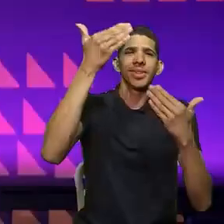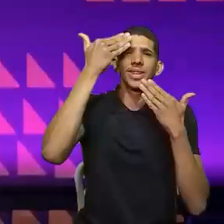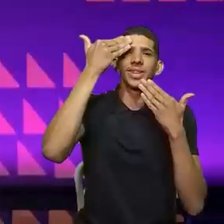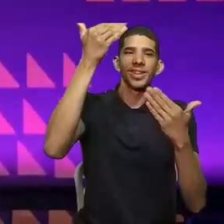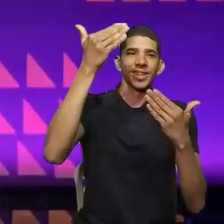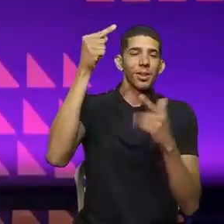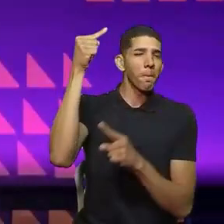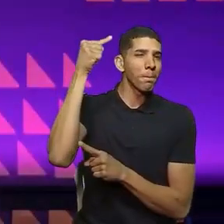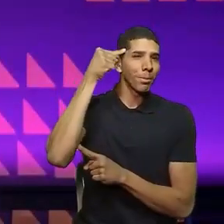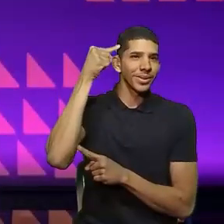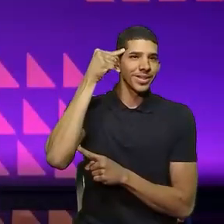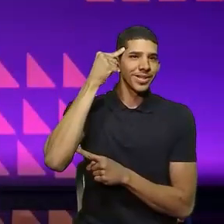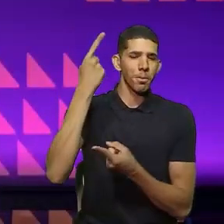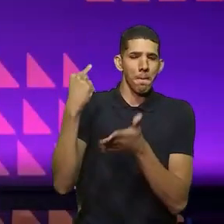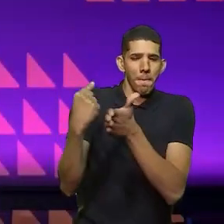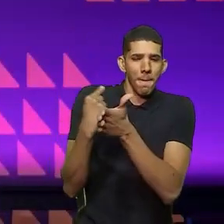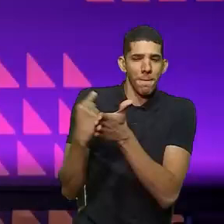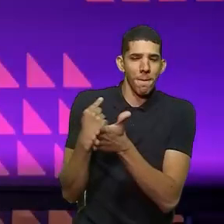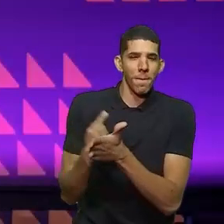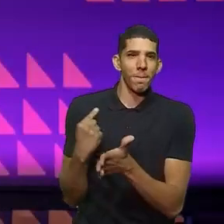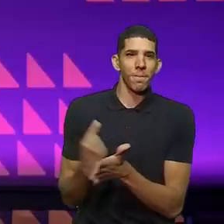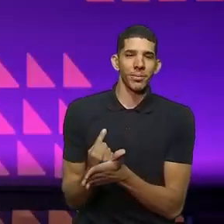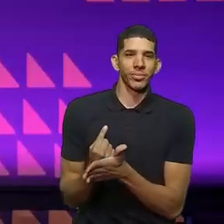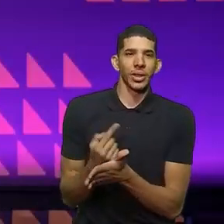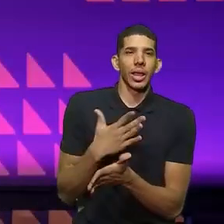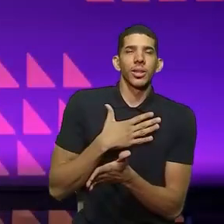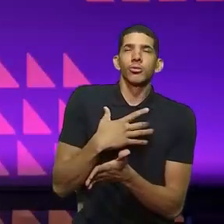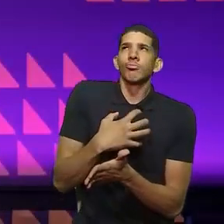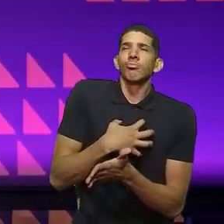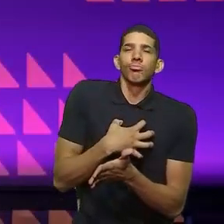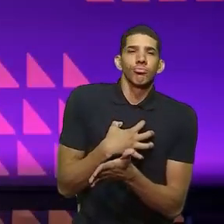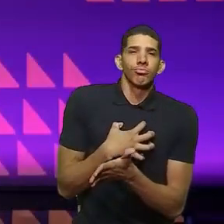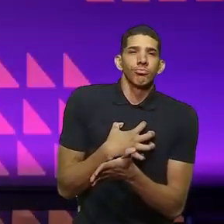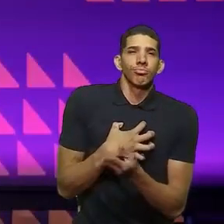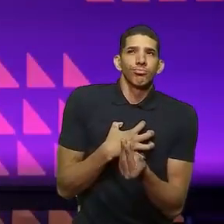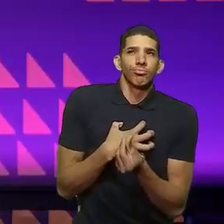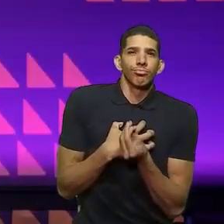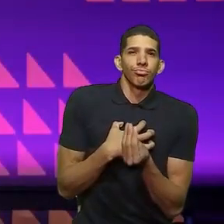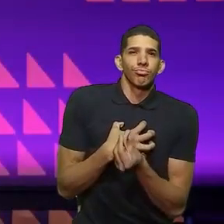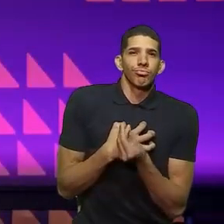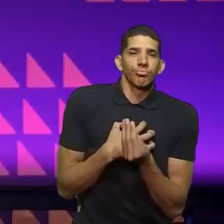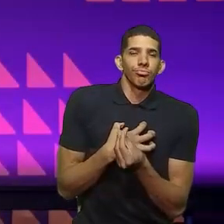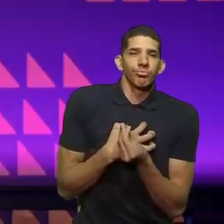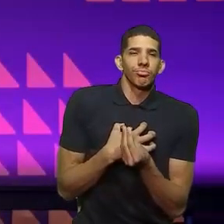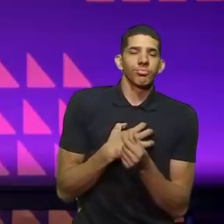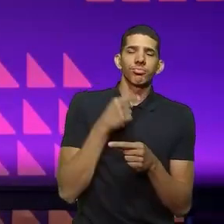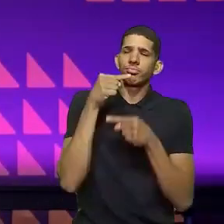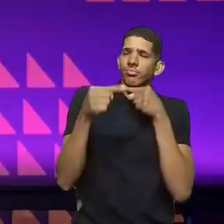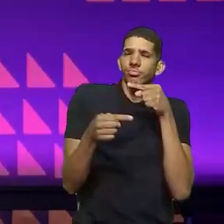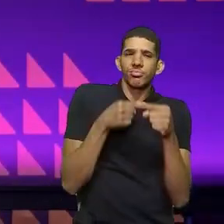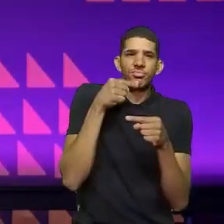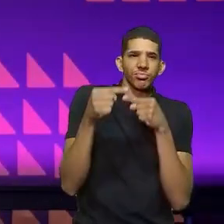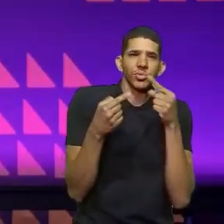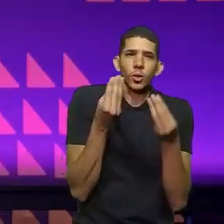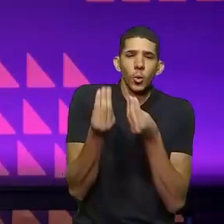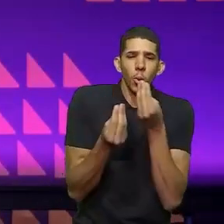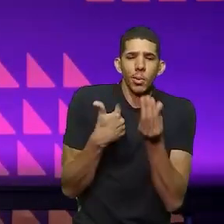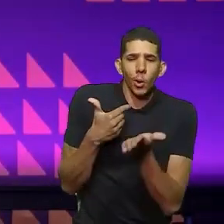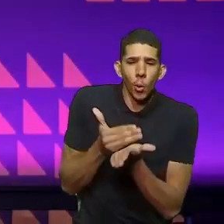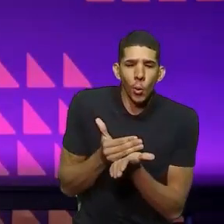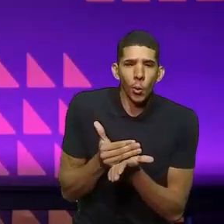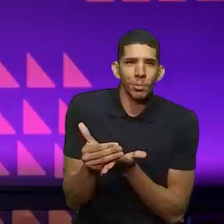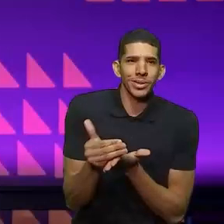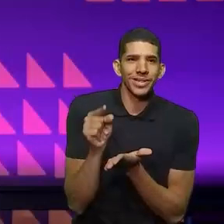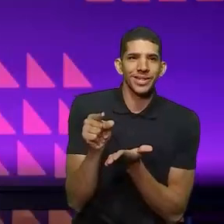Pensando nas perguntas, eu fiquei muito, assim, pensando em dúvida, como eu começava e com quem eu